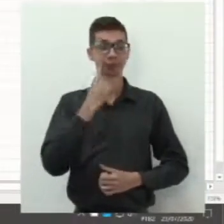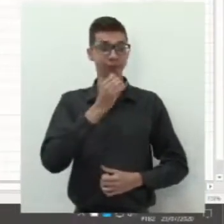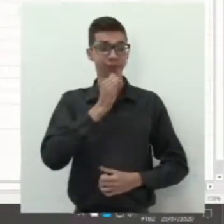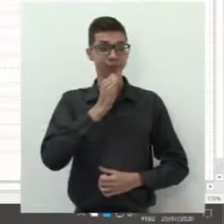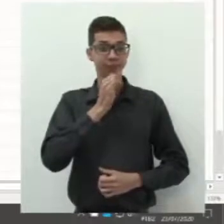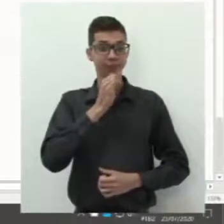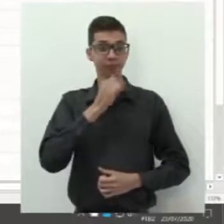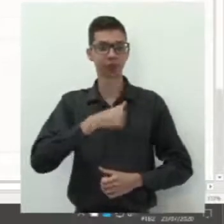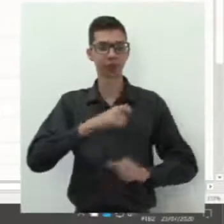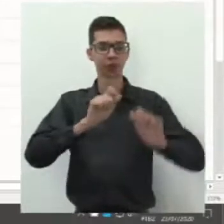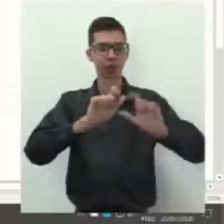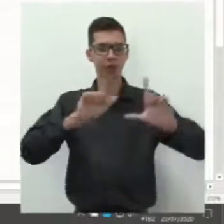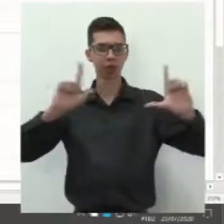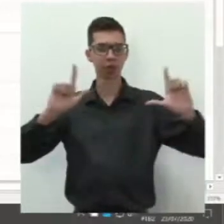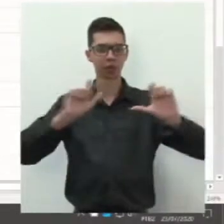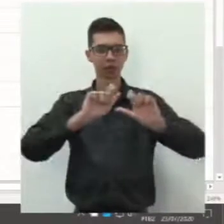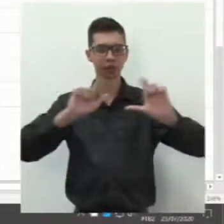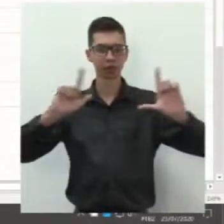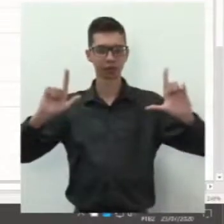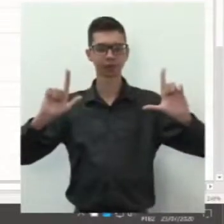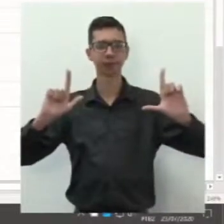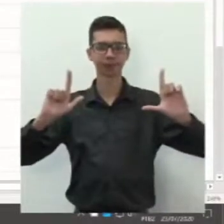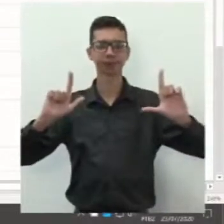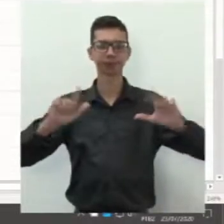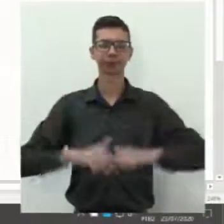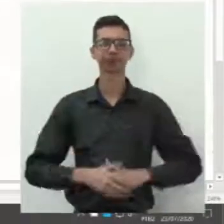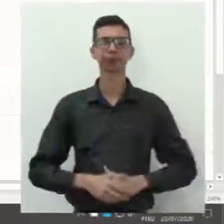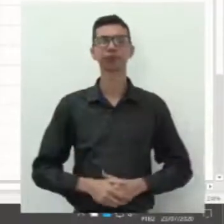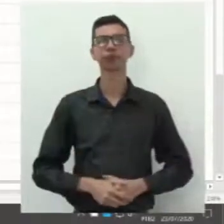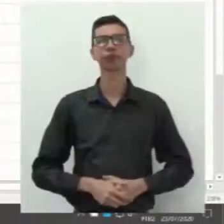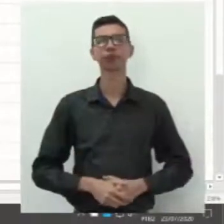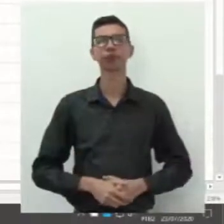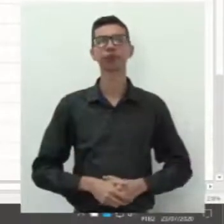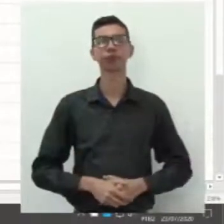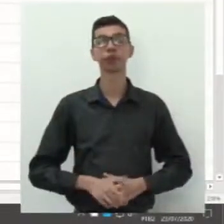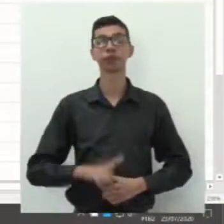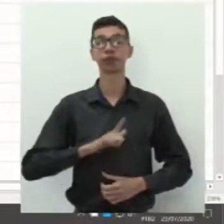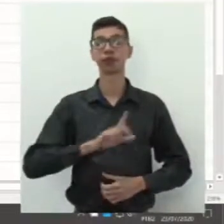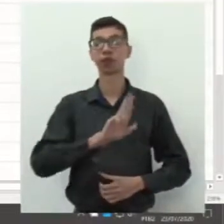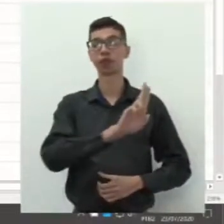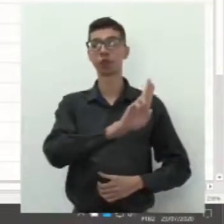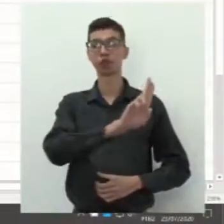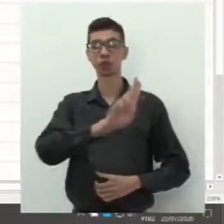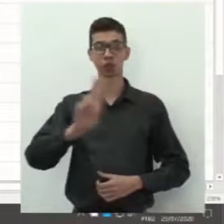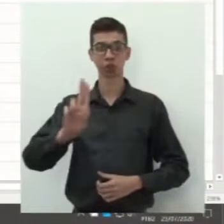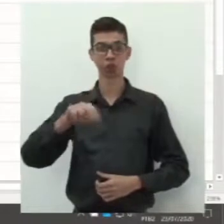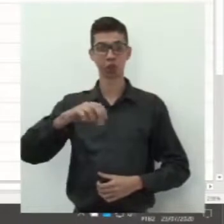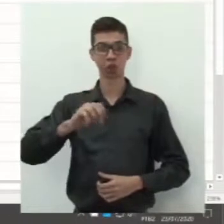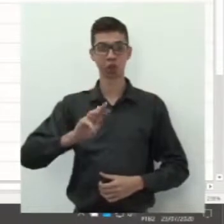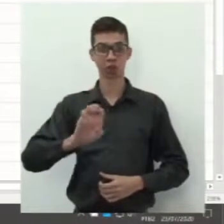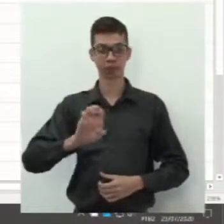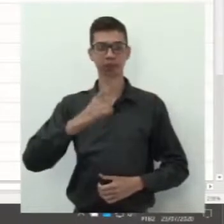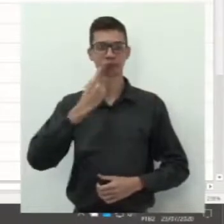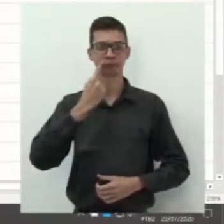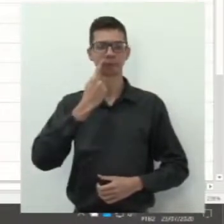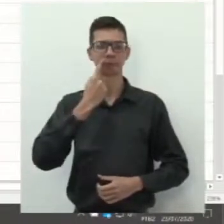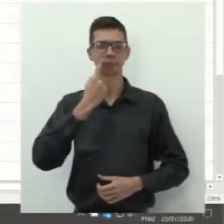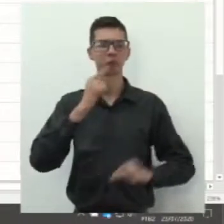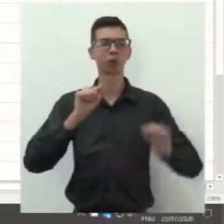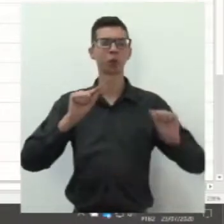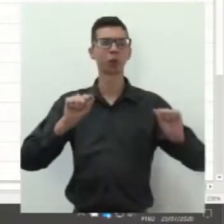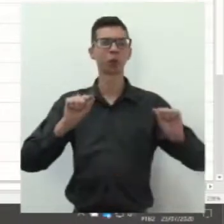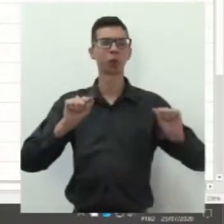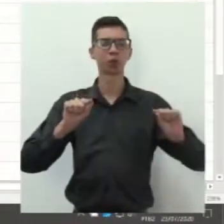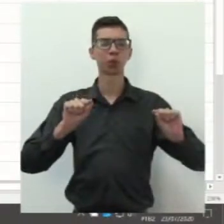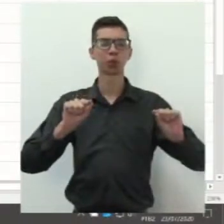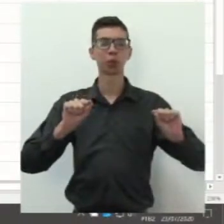zoom dela. Então, vamos supor, eu tenho aqui a minha planilha nomes. E aí eu tenho a opção, ó, eu